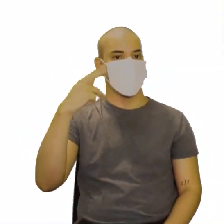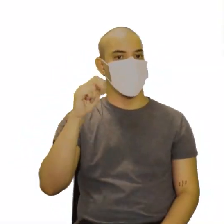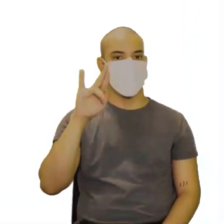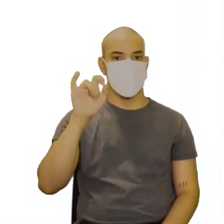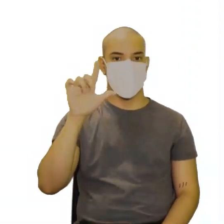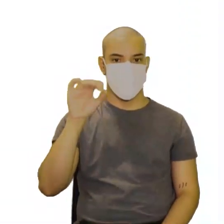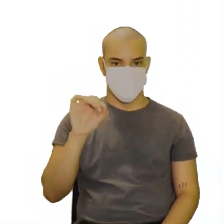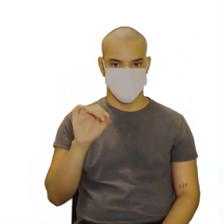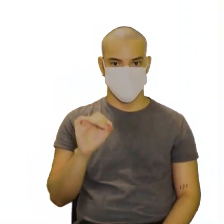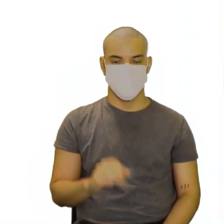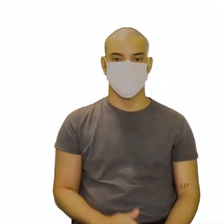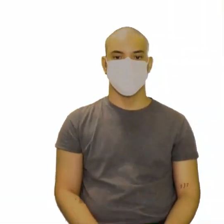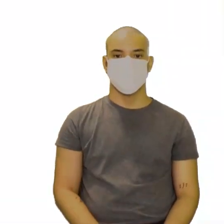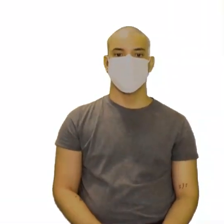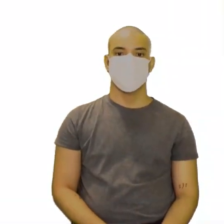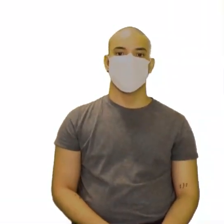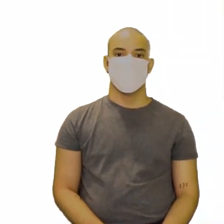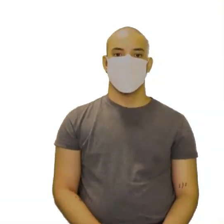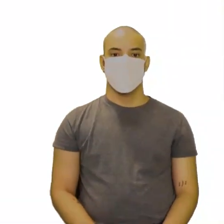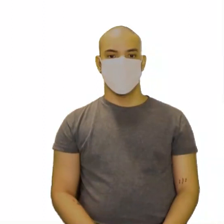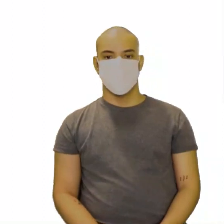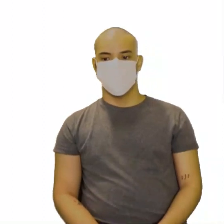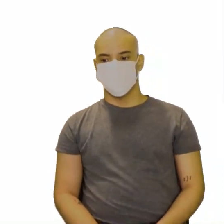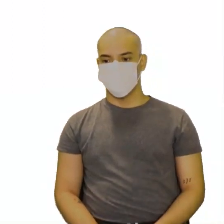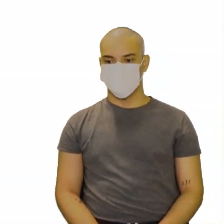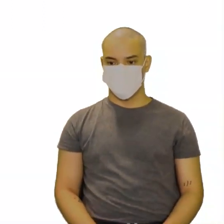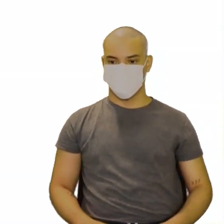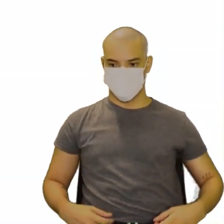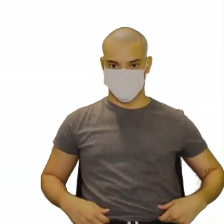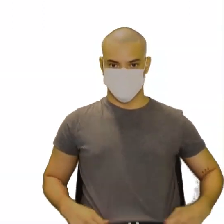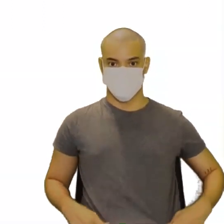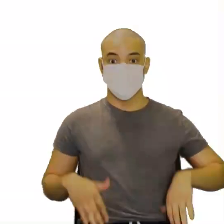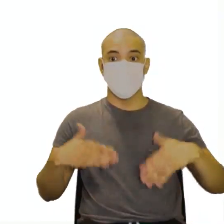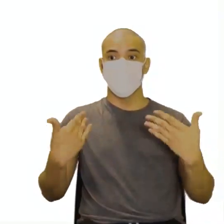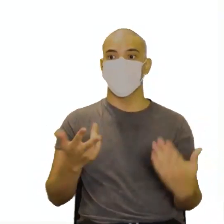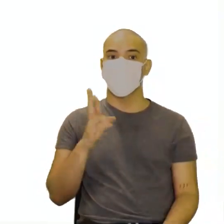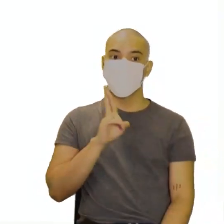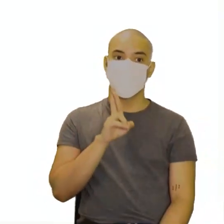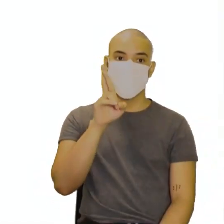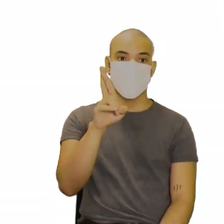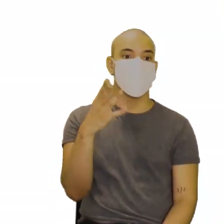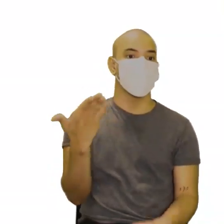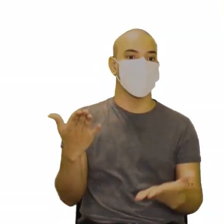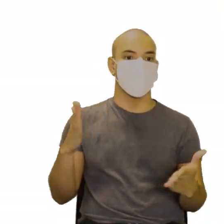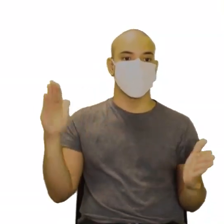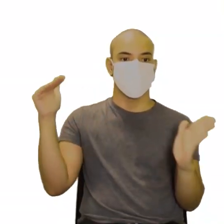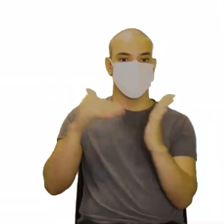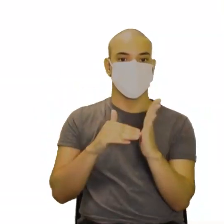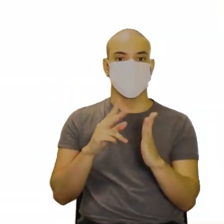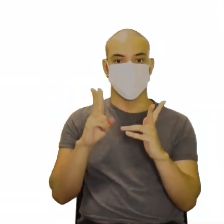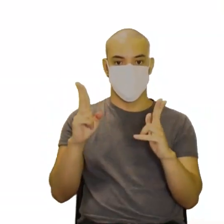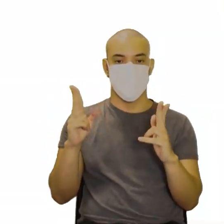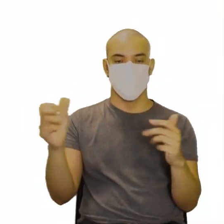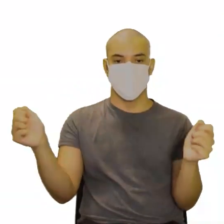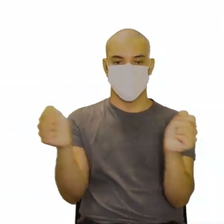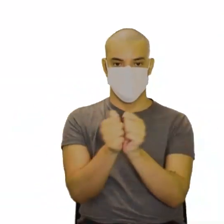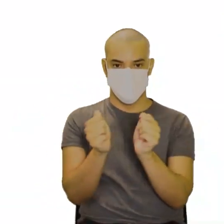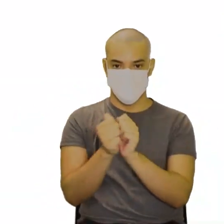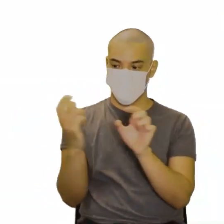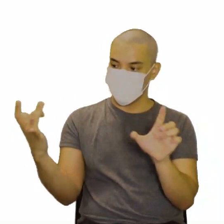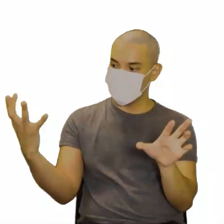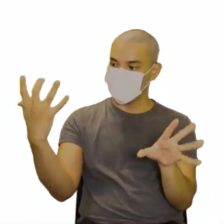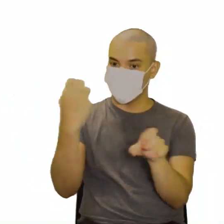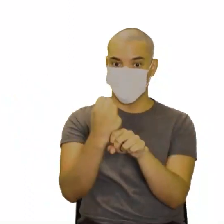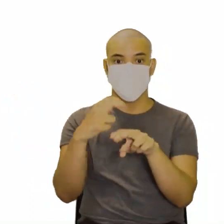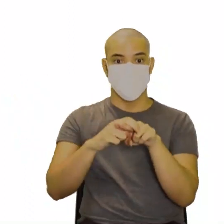1, 2, associados em paralelo. Determine a capacitância equivalente do conjunto, pessoal.